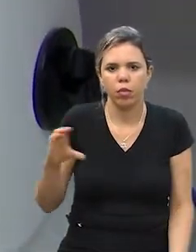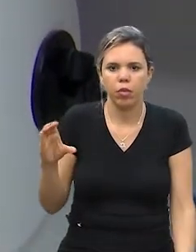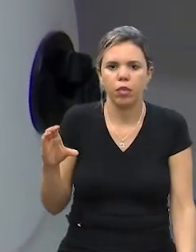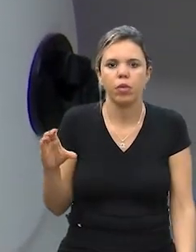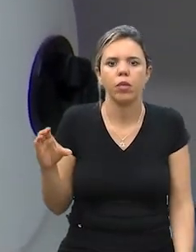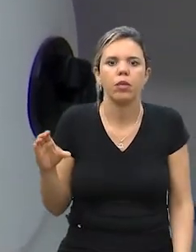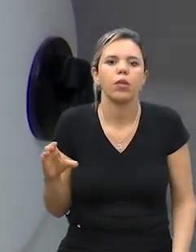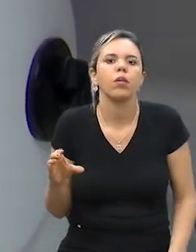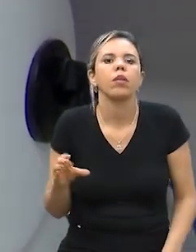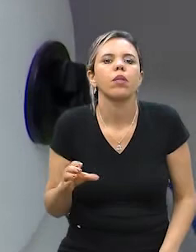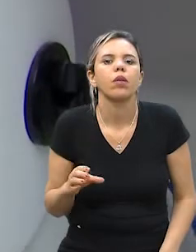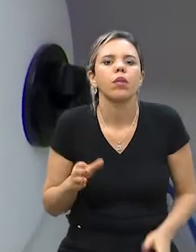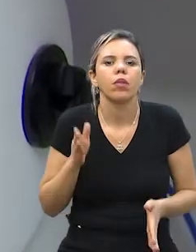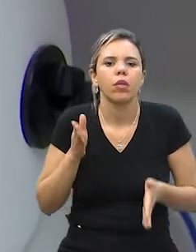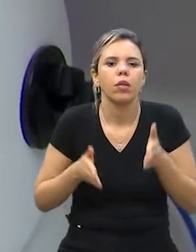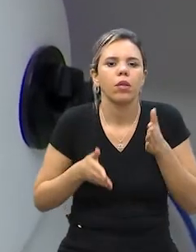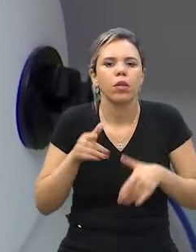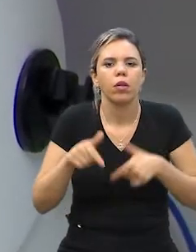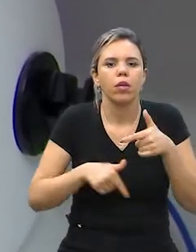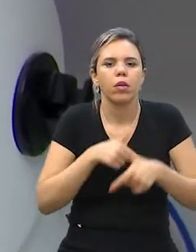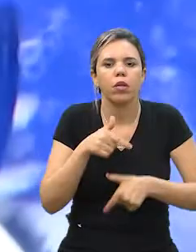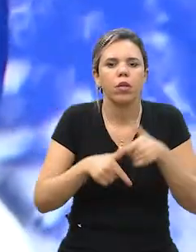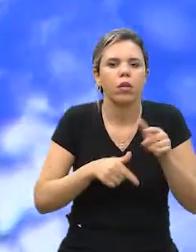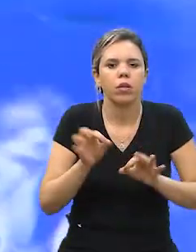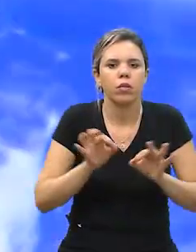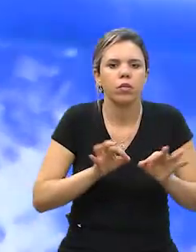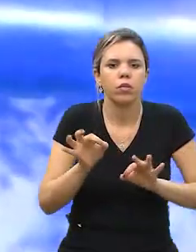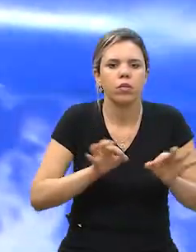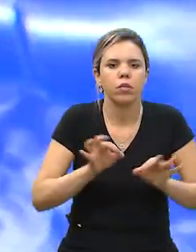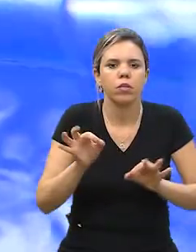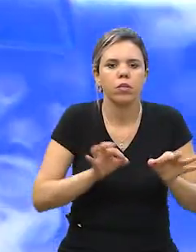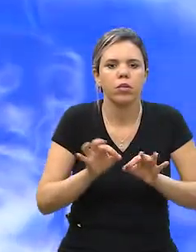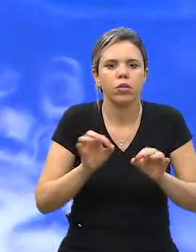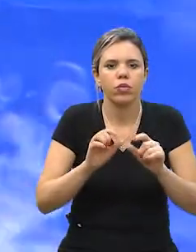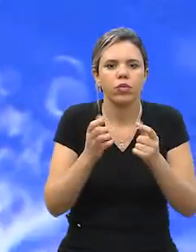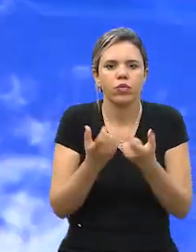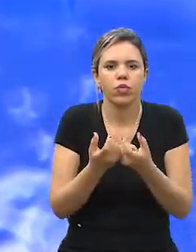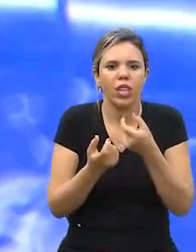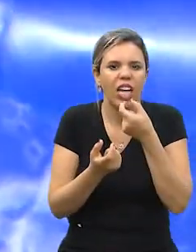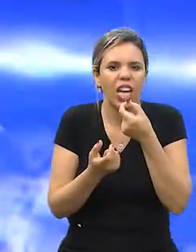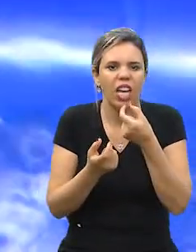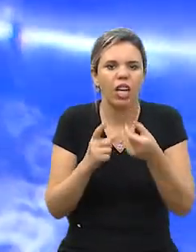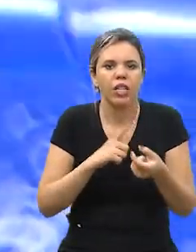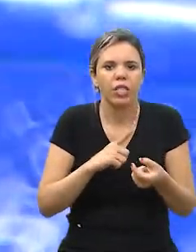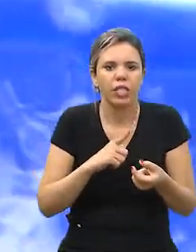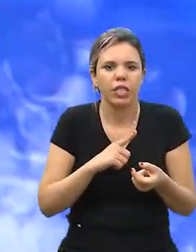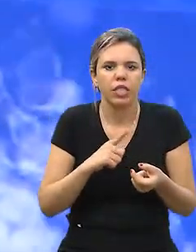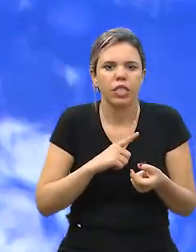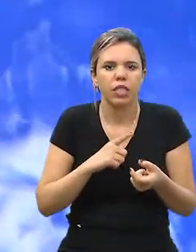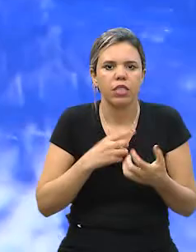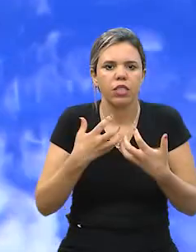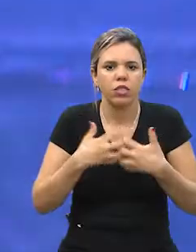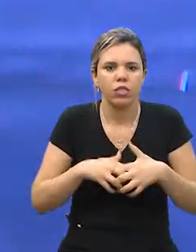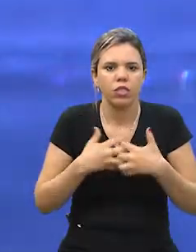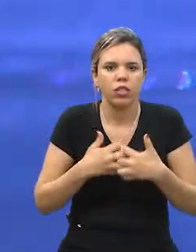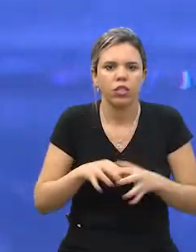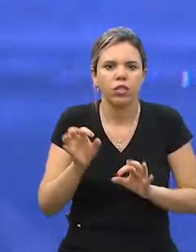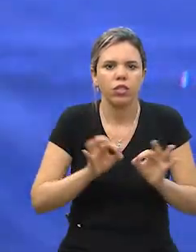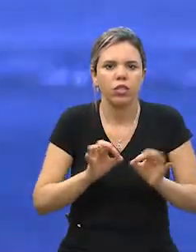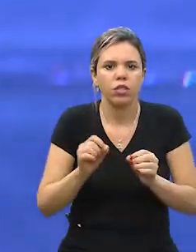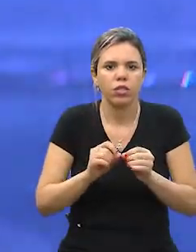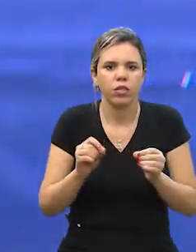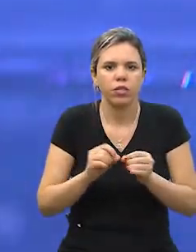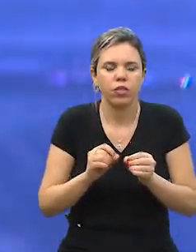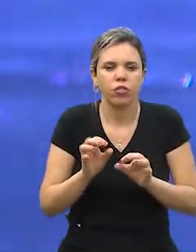cerâmica. Esse torno, ele trabalha, é um robô que ele faz a cerâmica. Eu tenho uma máquina que faz